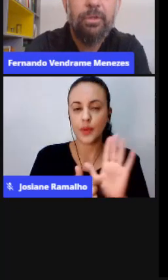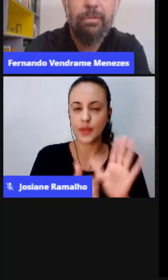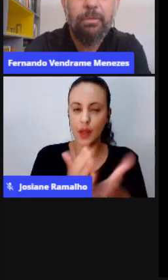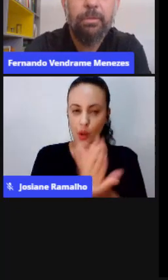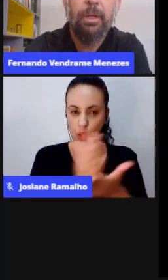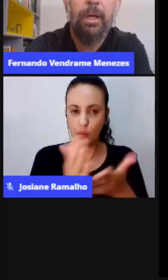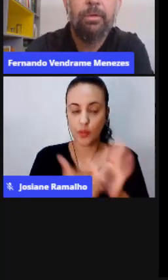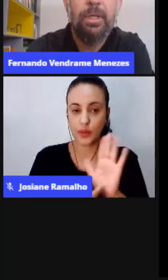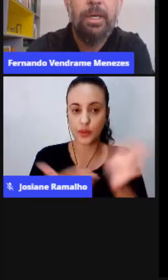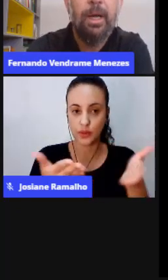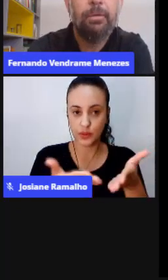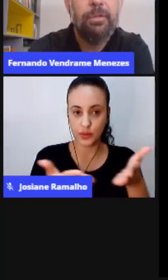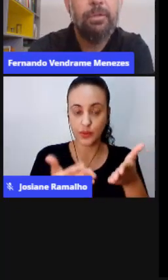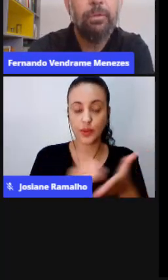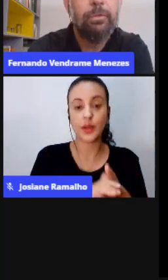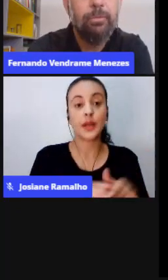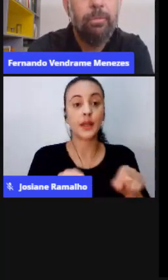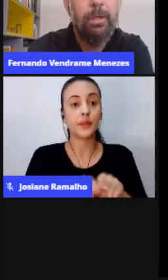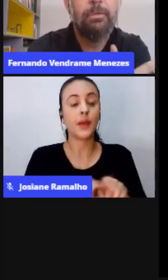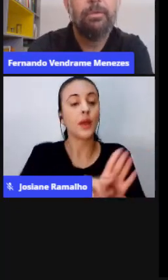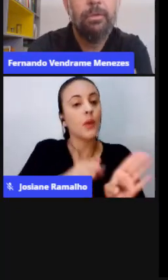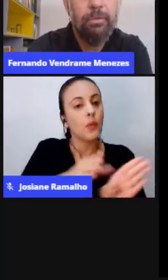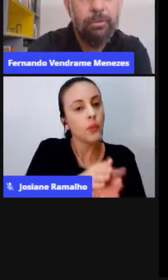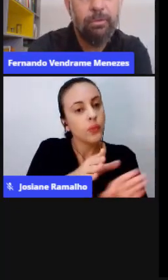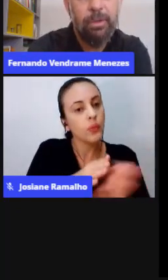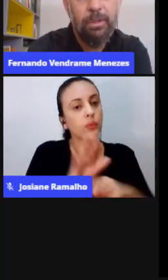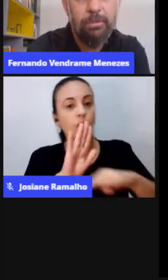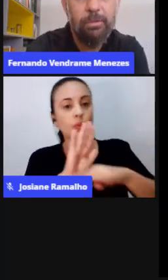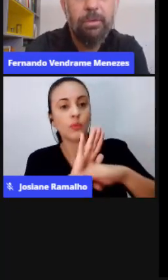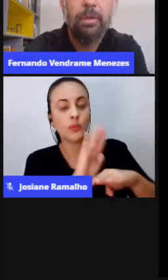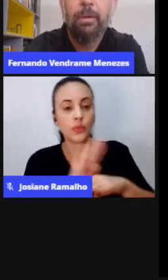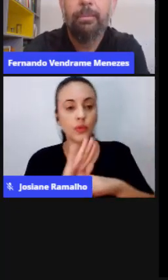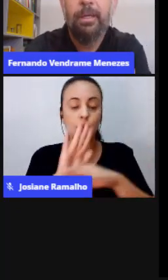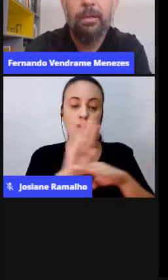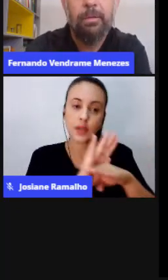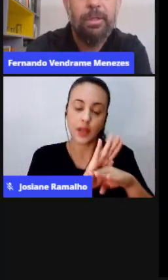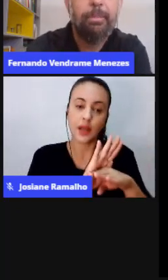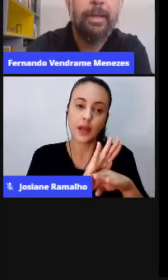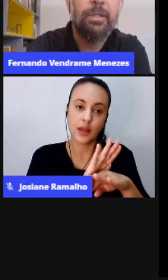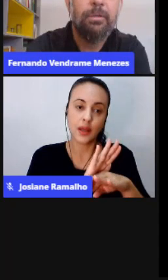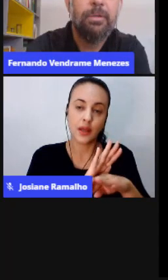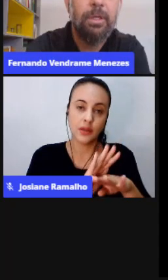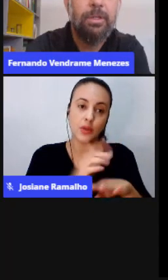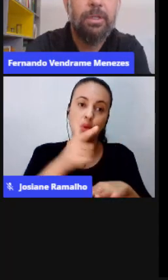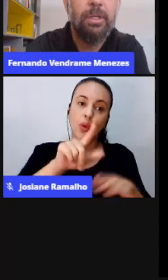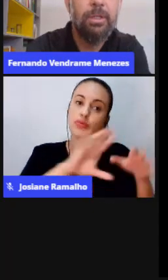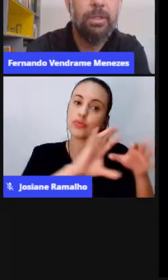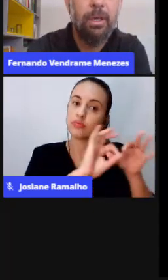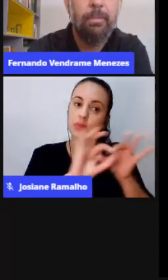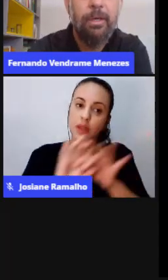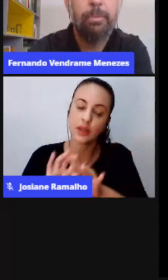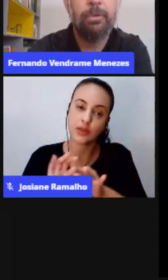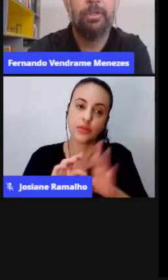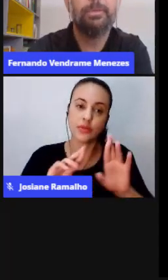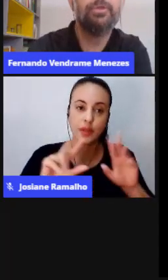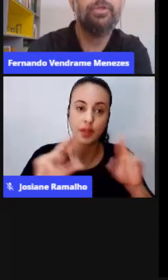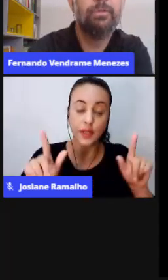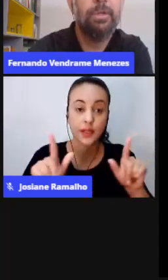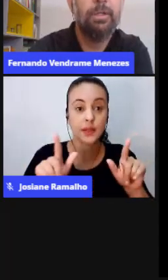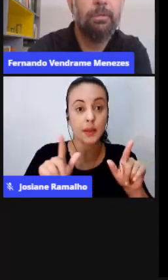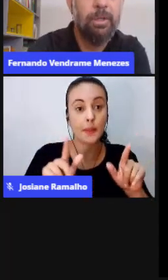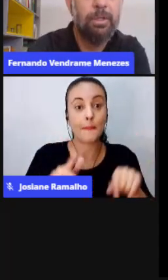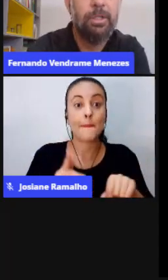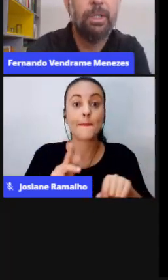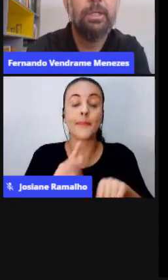do possível, auxiliá-los em outros momentos, em outros contextos, para que a nossa prática docente seja a mais próxima